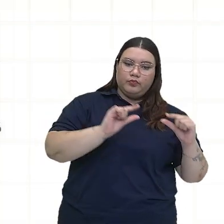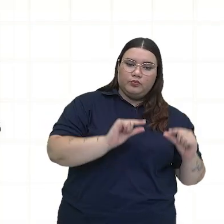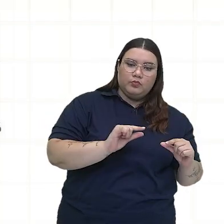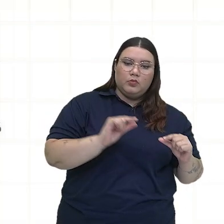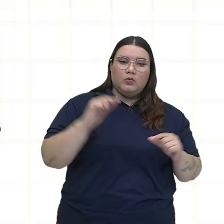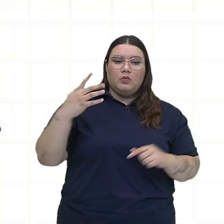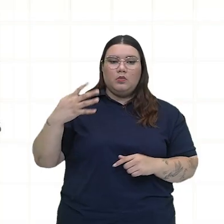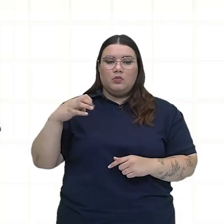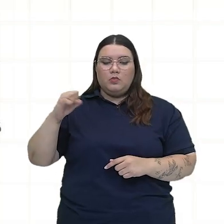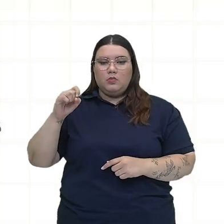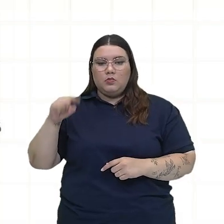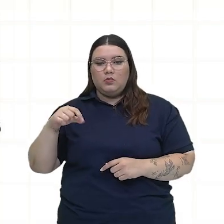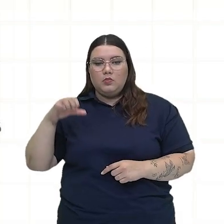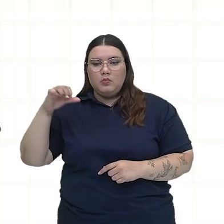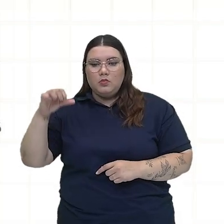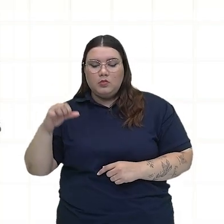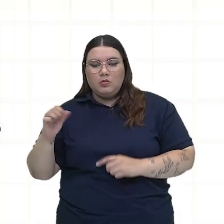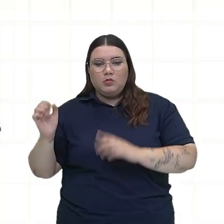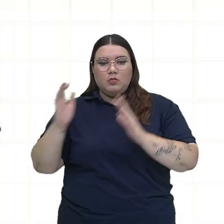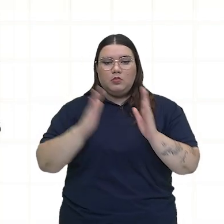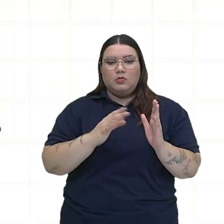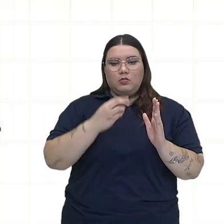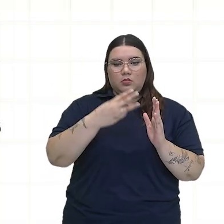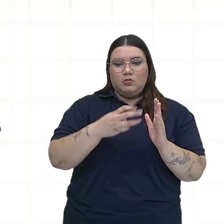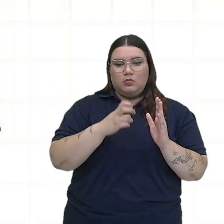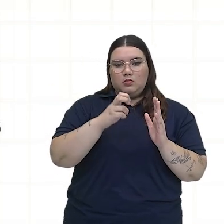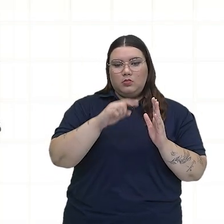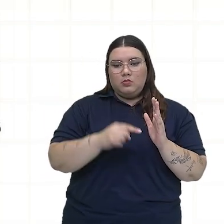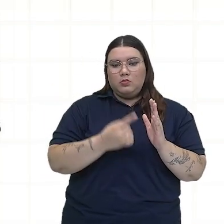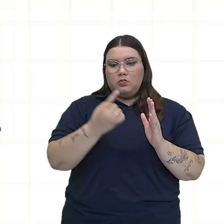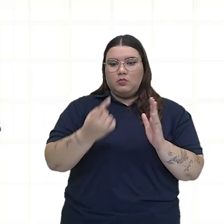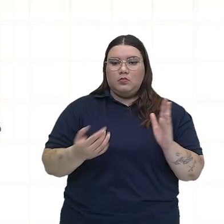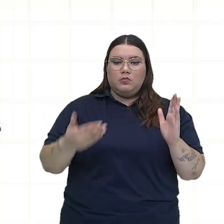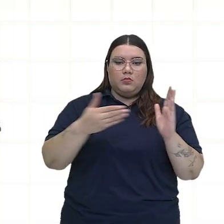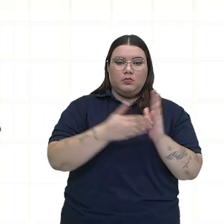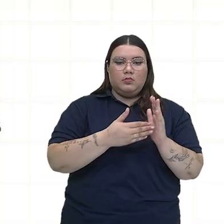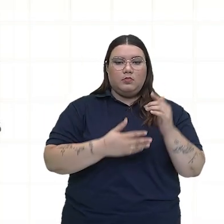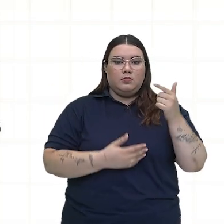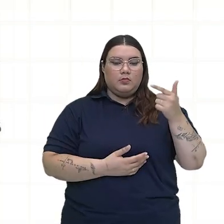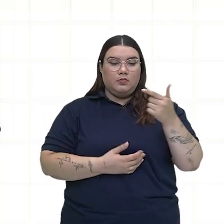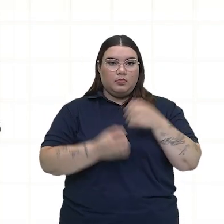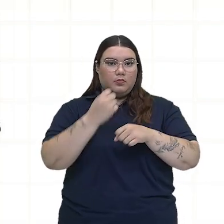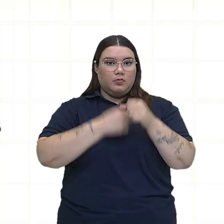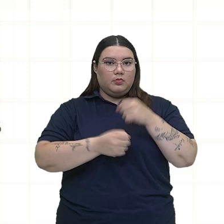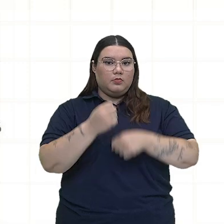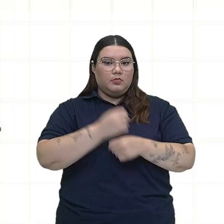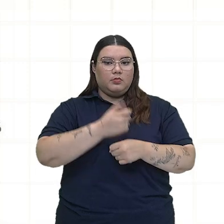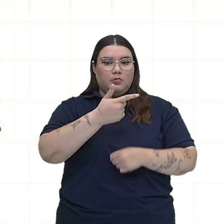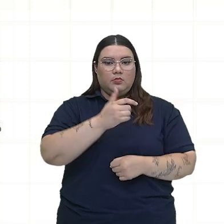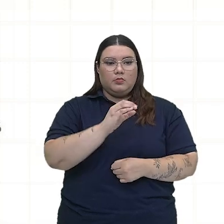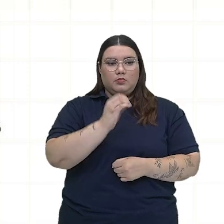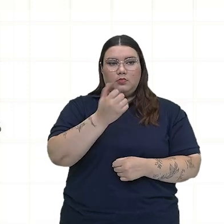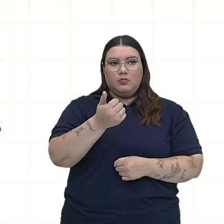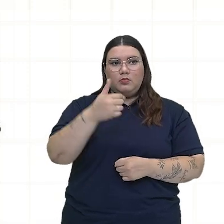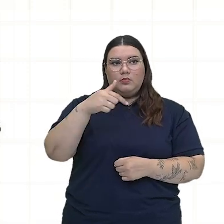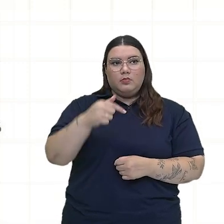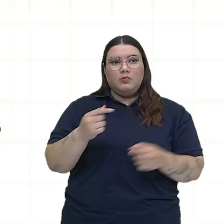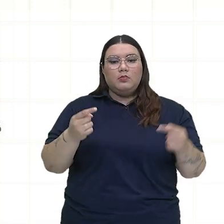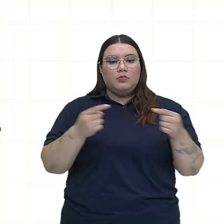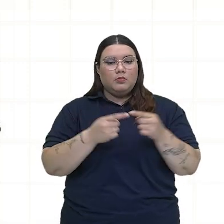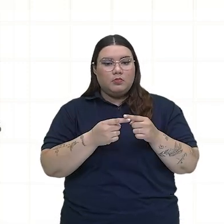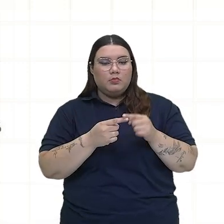para 48,9%, 35,1% e chegou em 2017